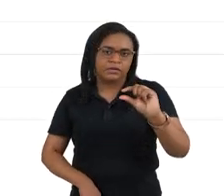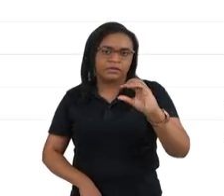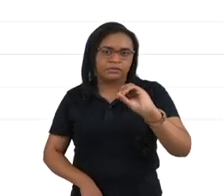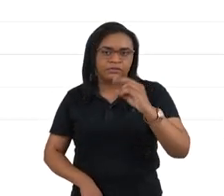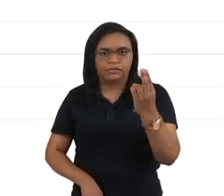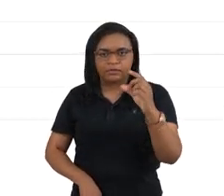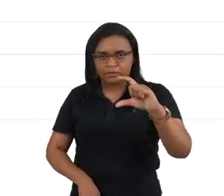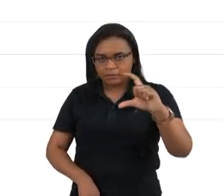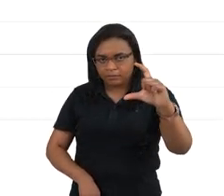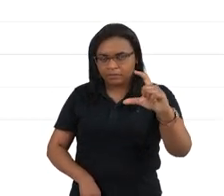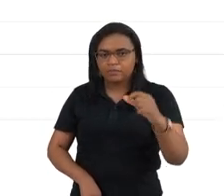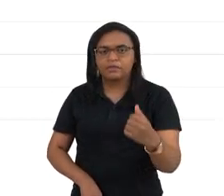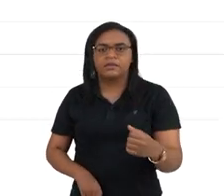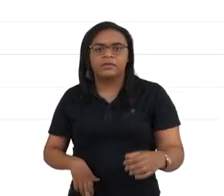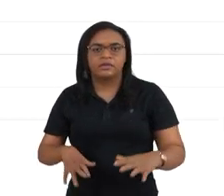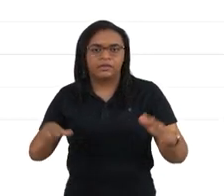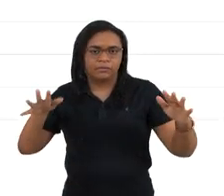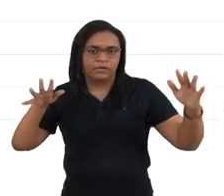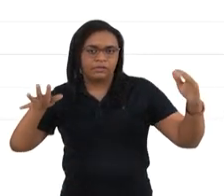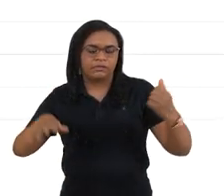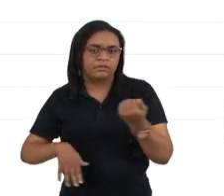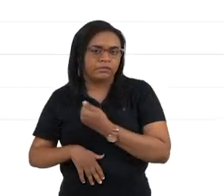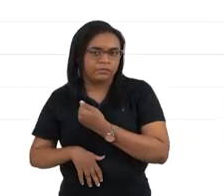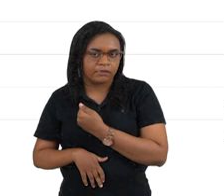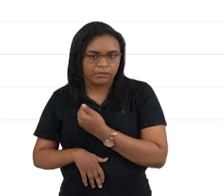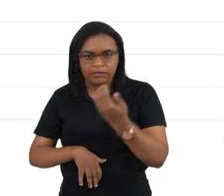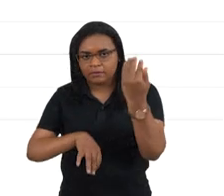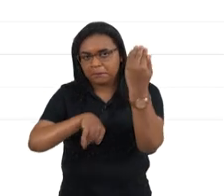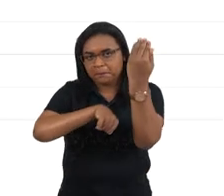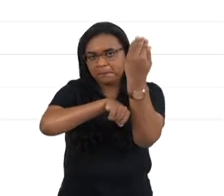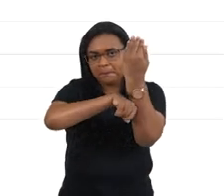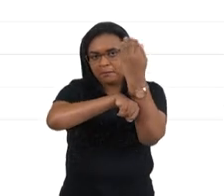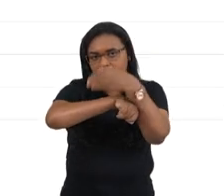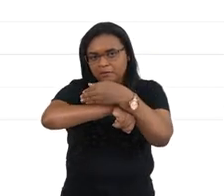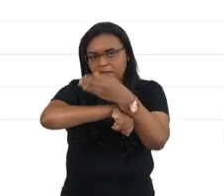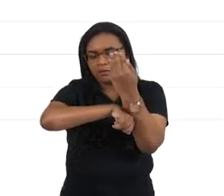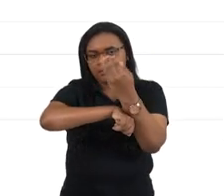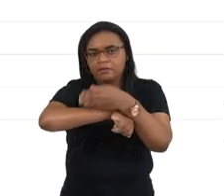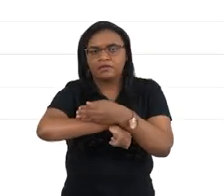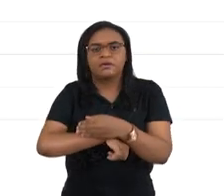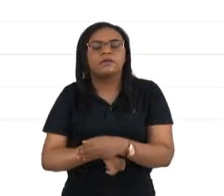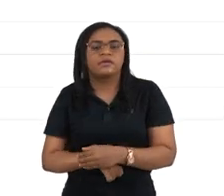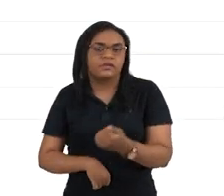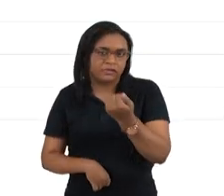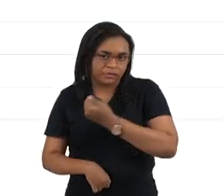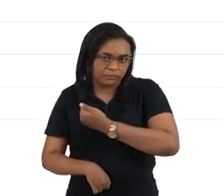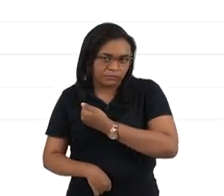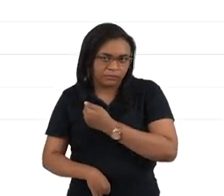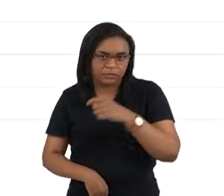tempo, né, gente? Porque aumentou o número de táxi para consumir a mesma quantidade de combustível. Então, vai demorar menos. Então, vai ser um número menor para